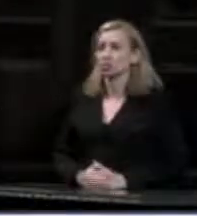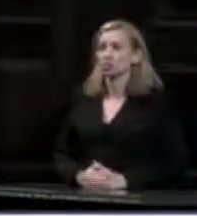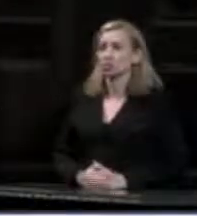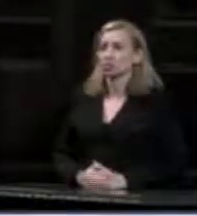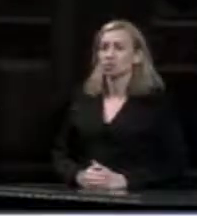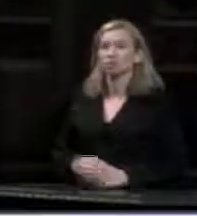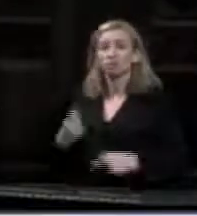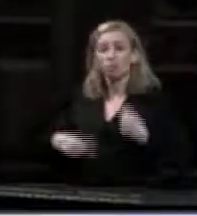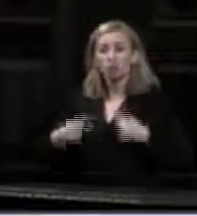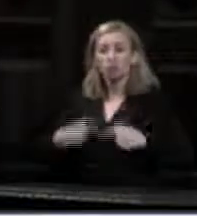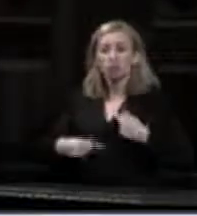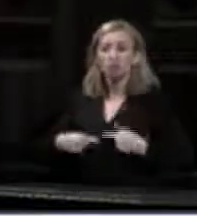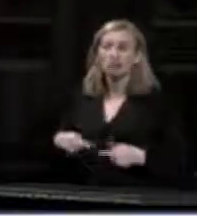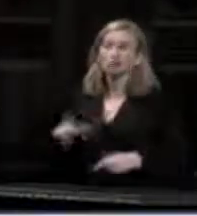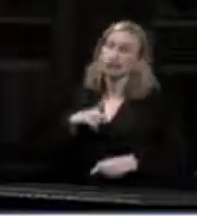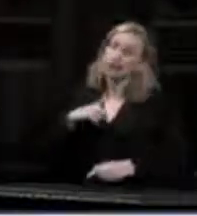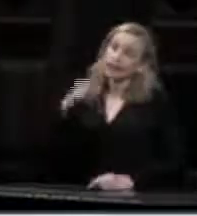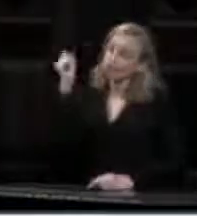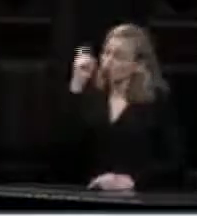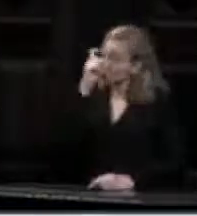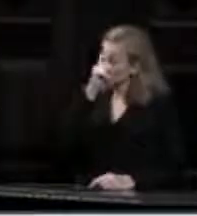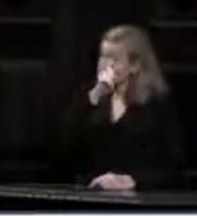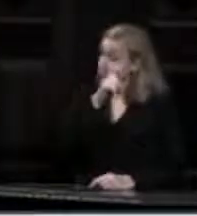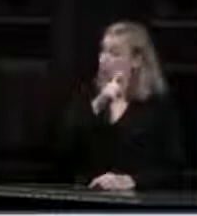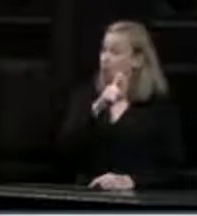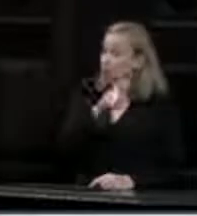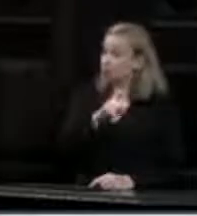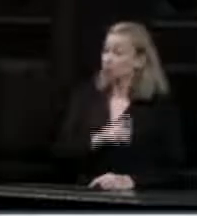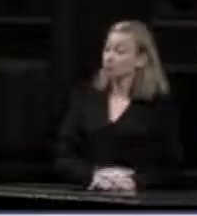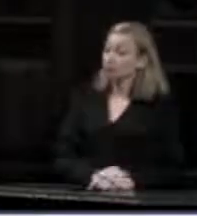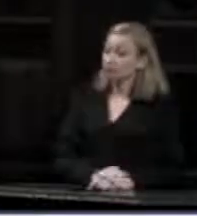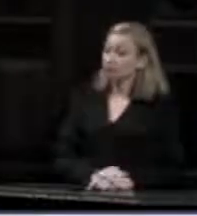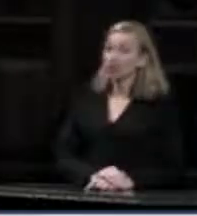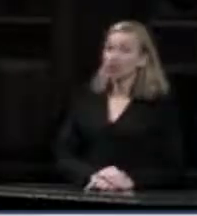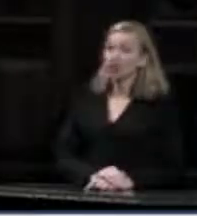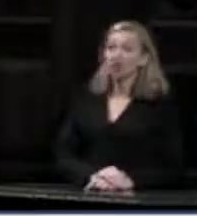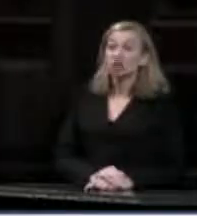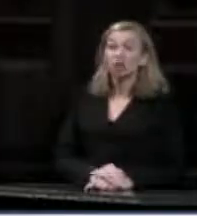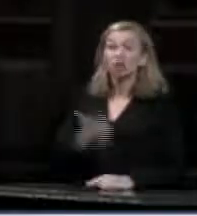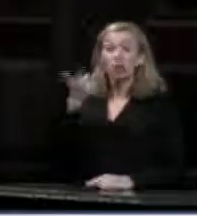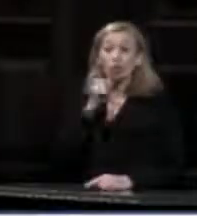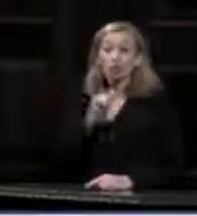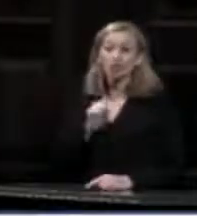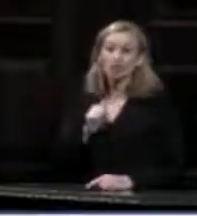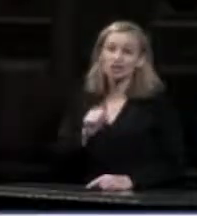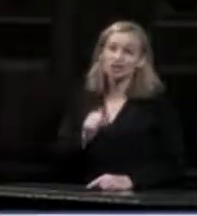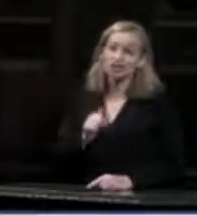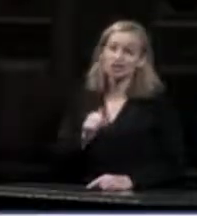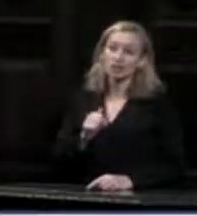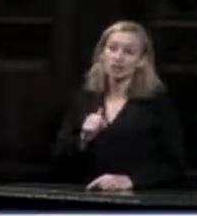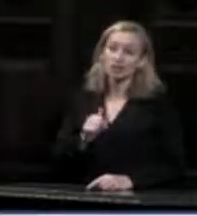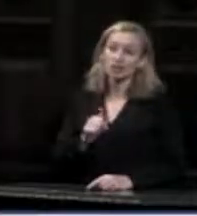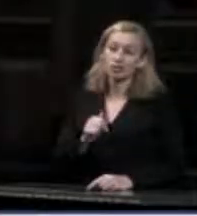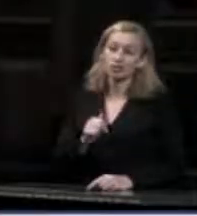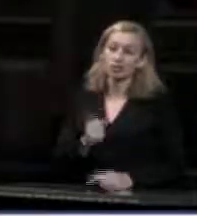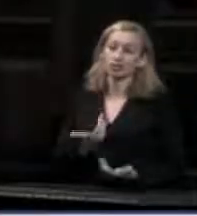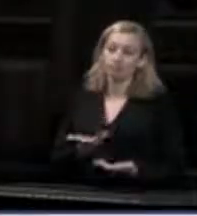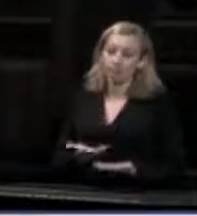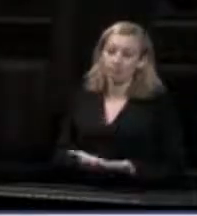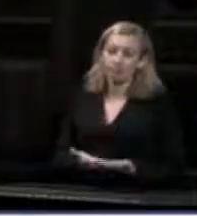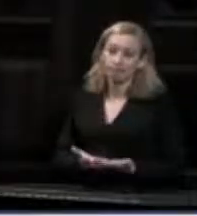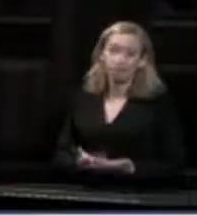uma dificuldade imensa de captação de recursos então